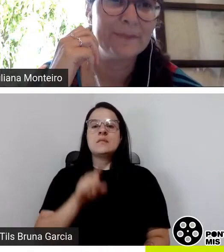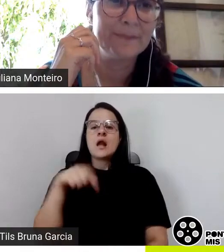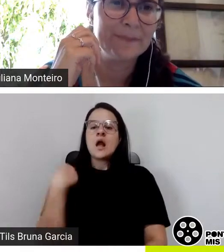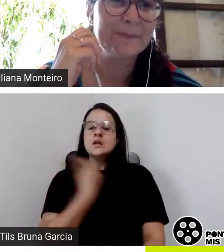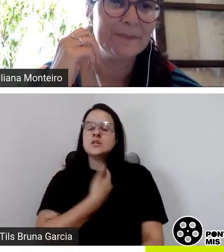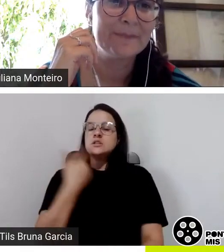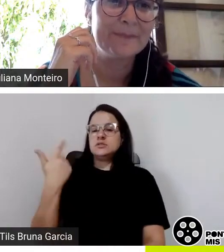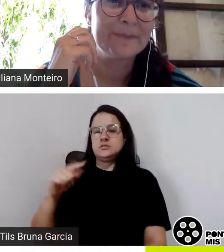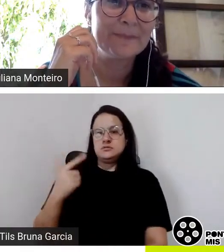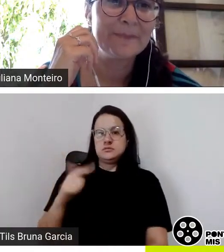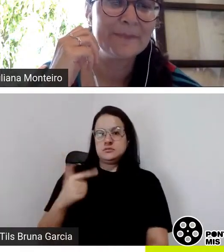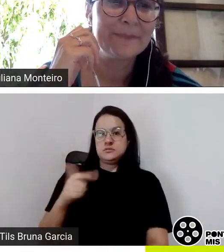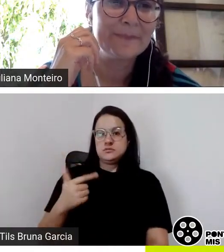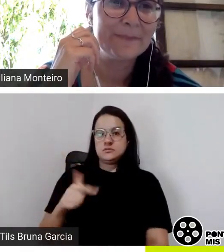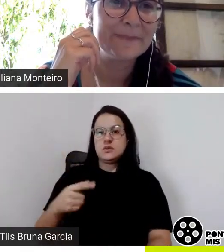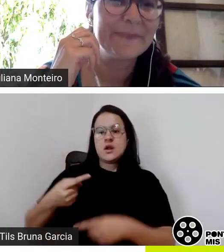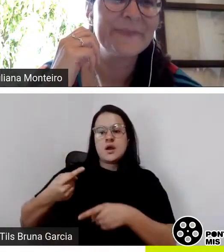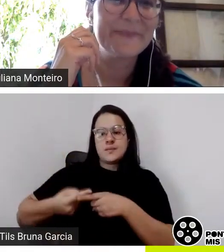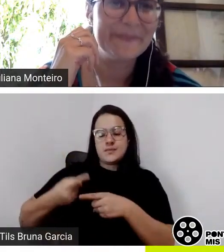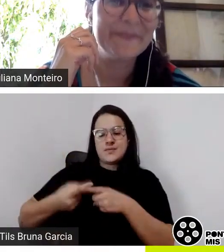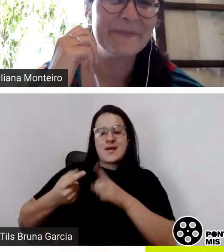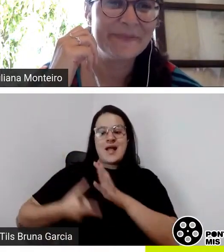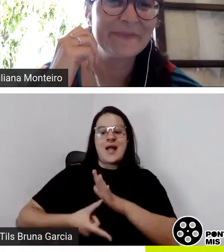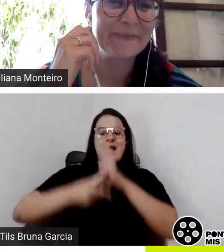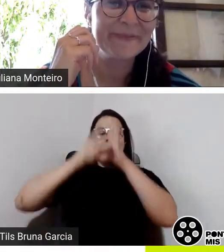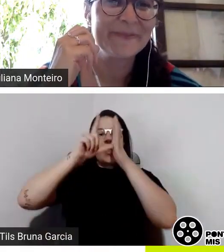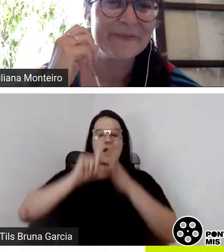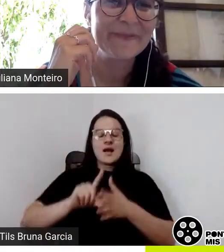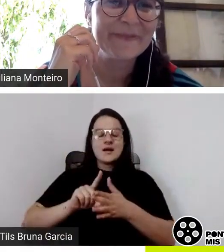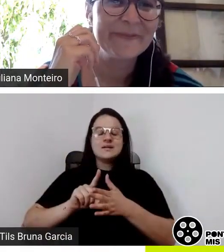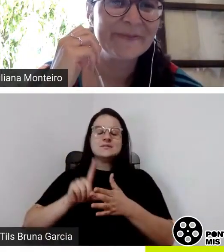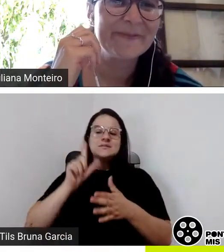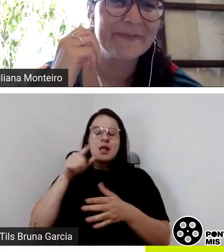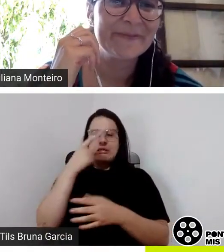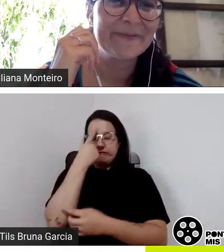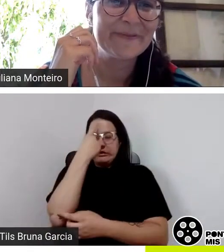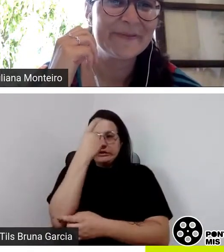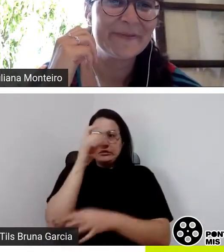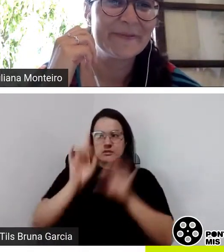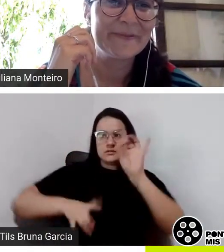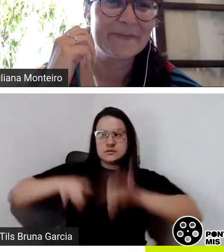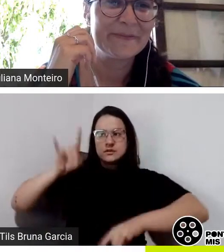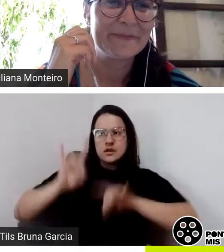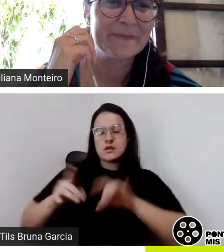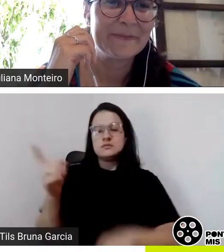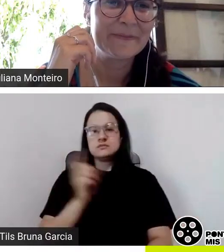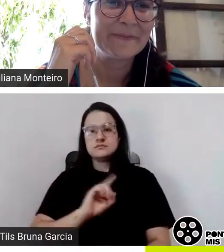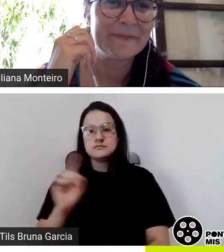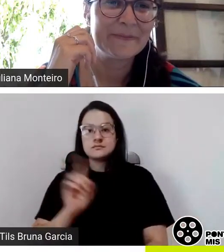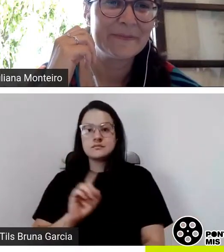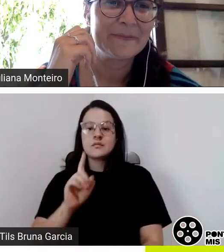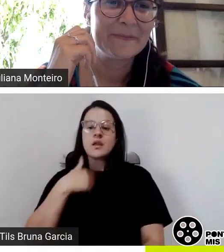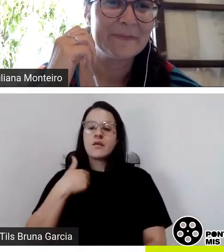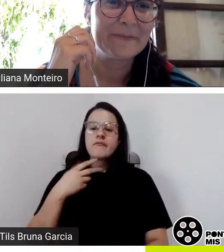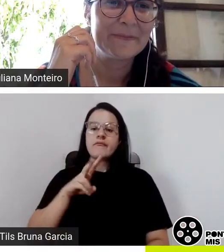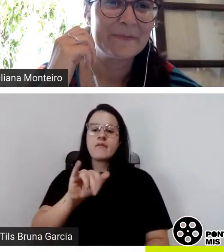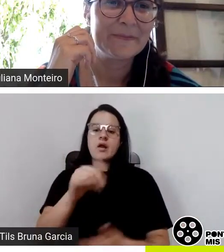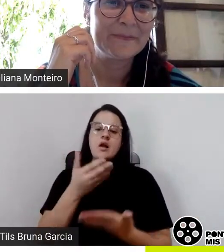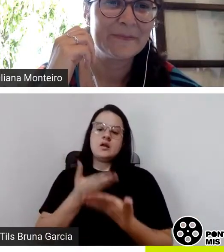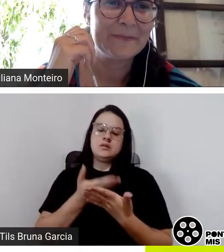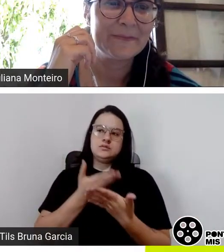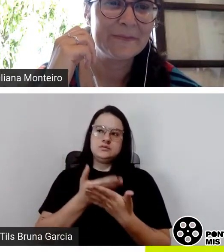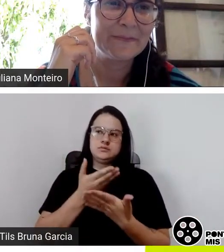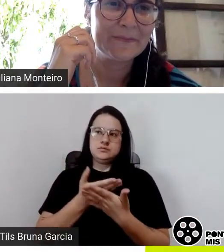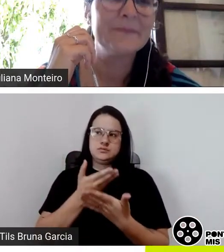pouquinho, preciso entender o que tinha antes do Shakespeare, o Shakespeare não inventou o teatro, né? Vou estudar mais para trás e recuei para estudar